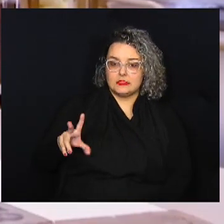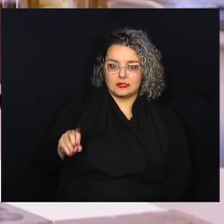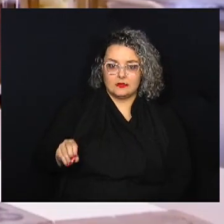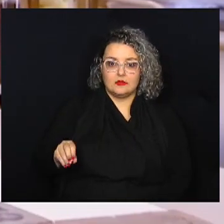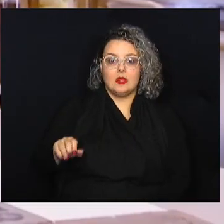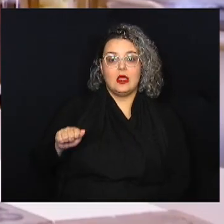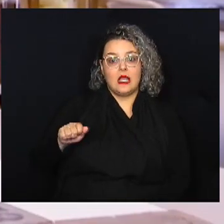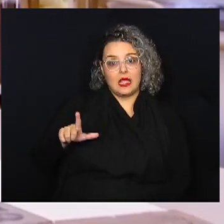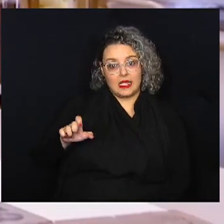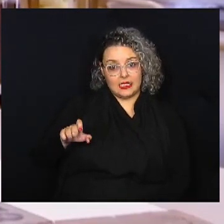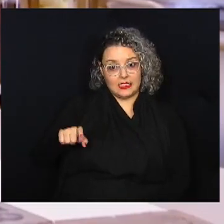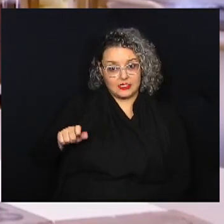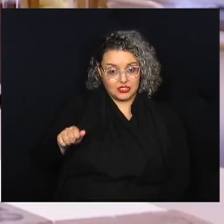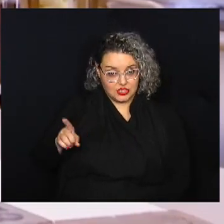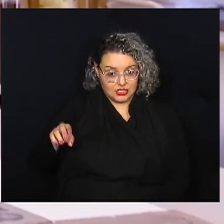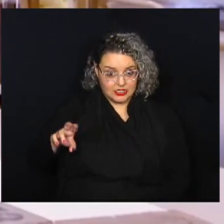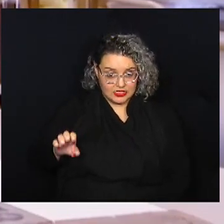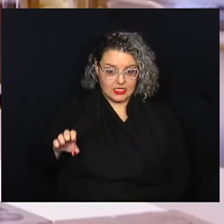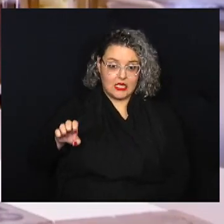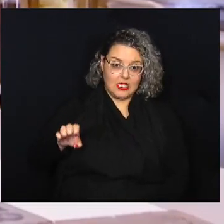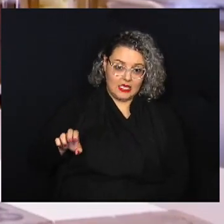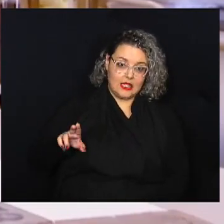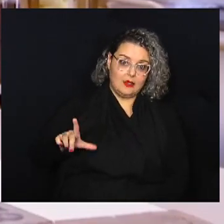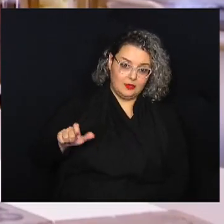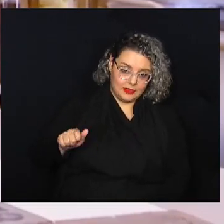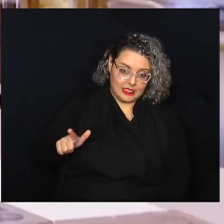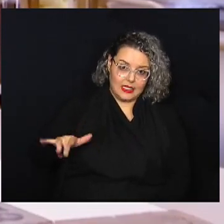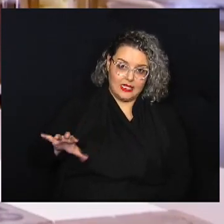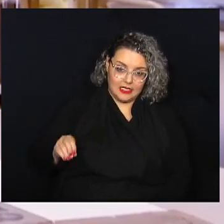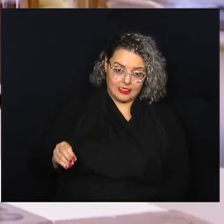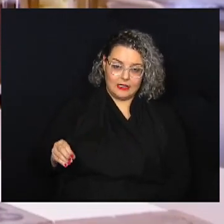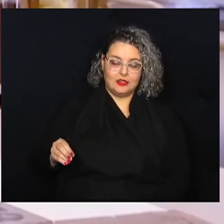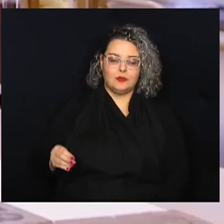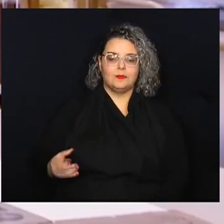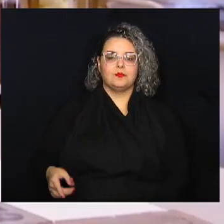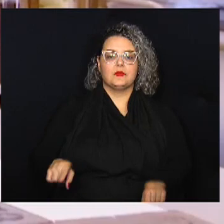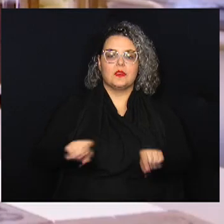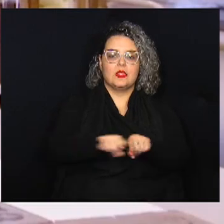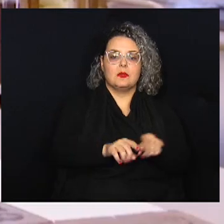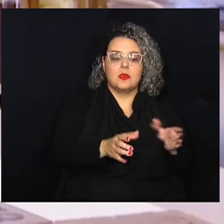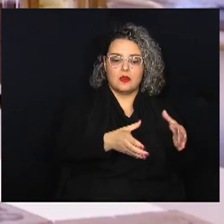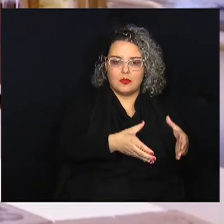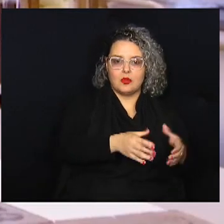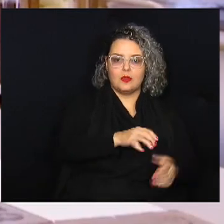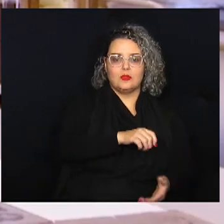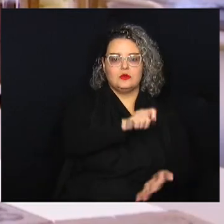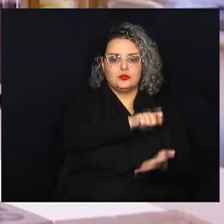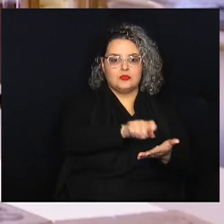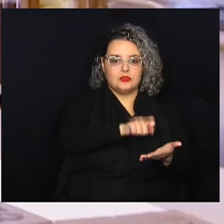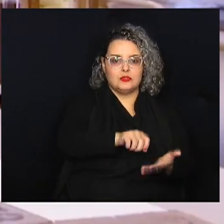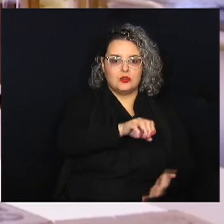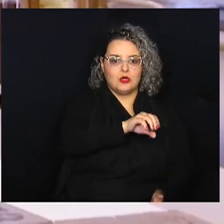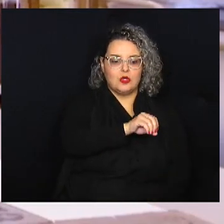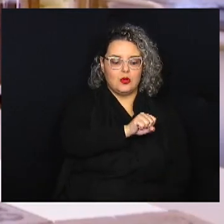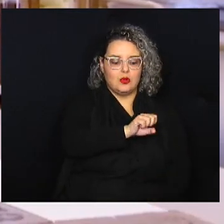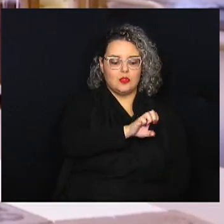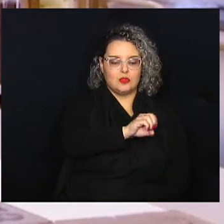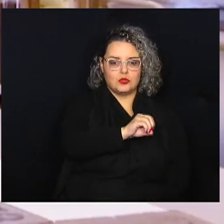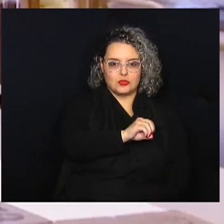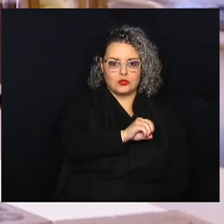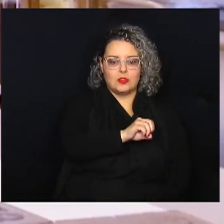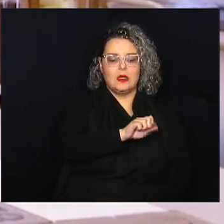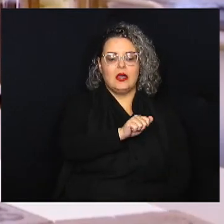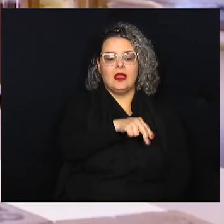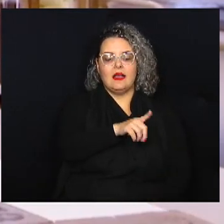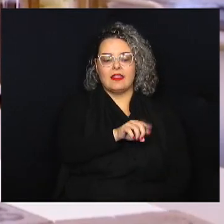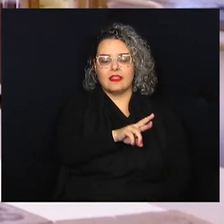Eulálio, que emprestou o nome, ao nosso centro, e o outro do escritor Oswald de Andrade. Então,